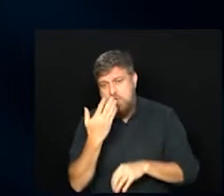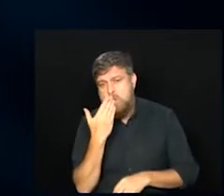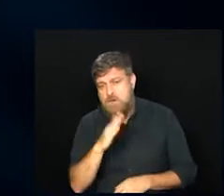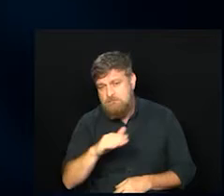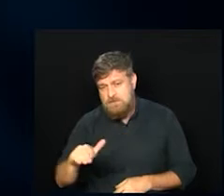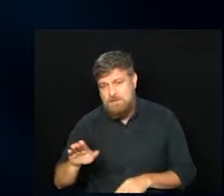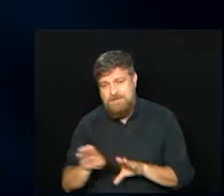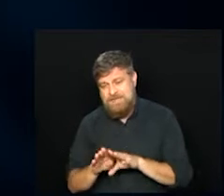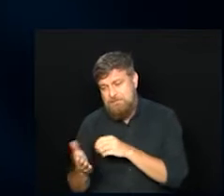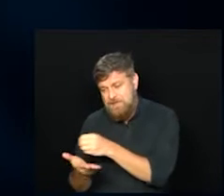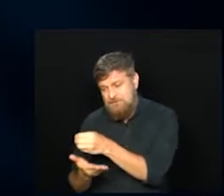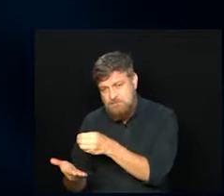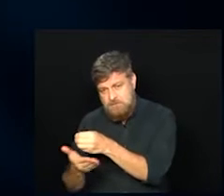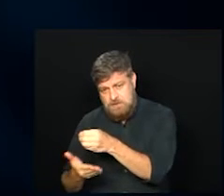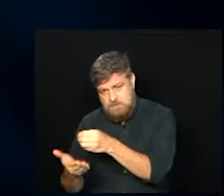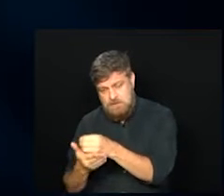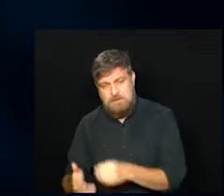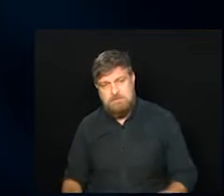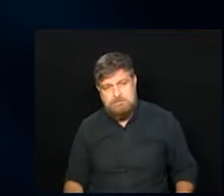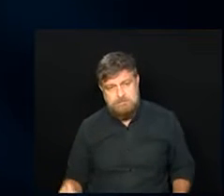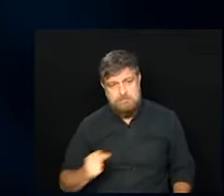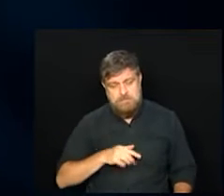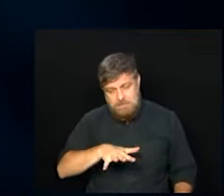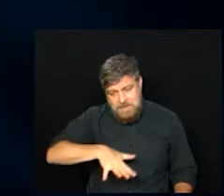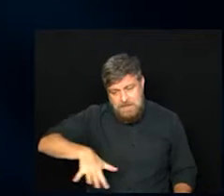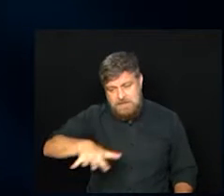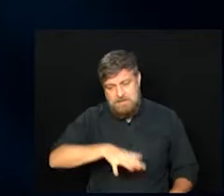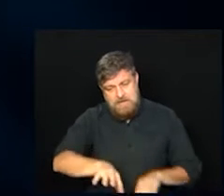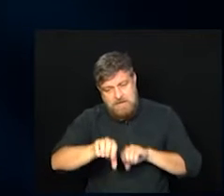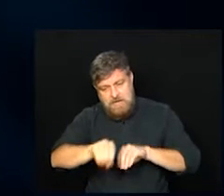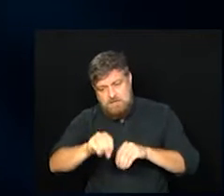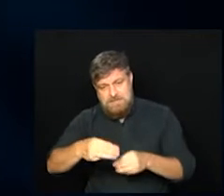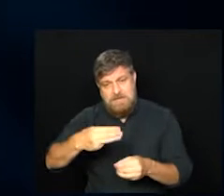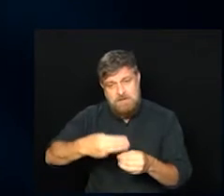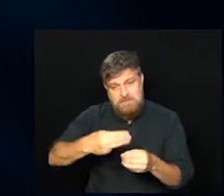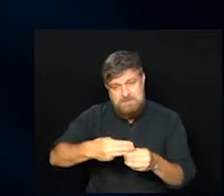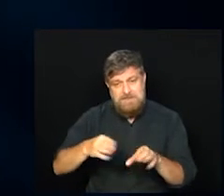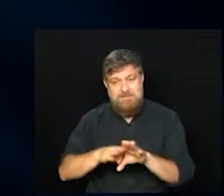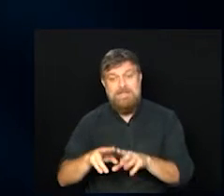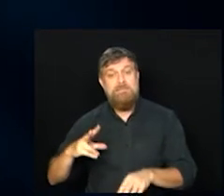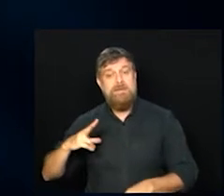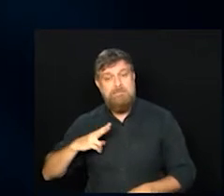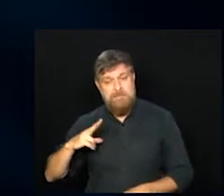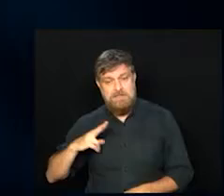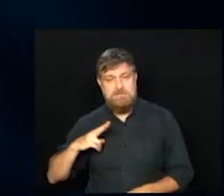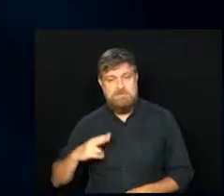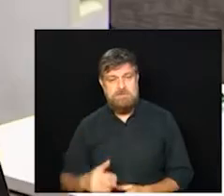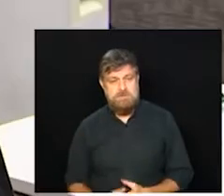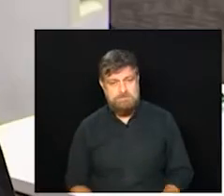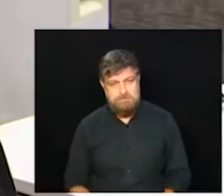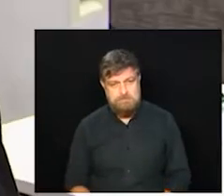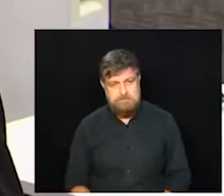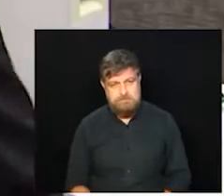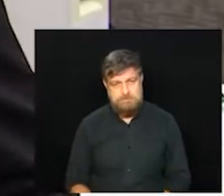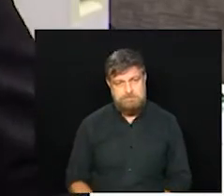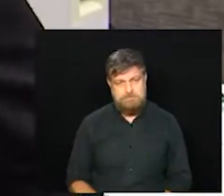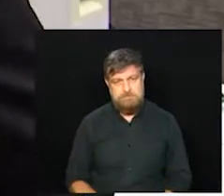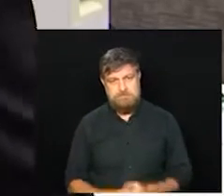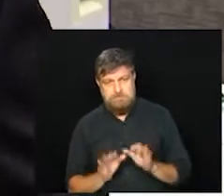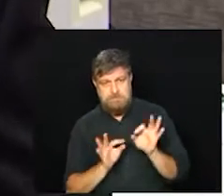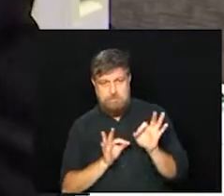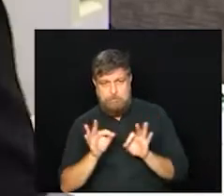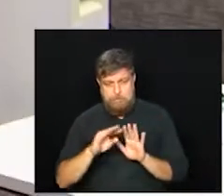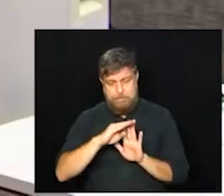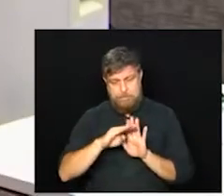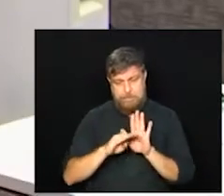e fundamental 1 e 2, na rede de ensino municipal e particular de Campinas. Esse projeto é um projeto